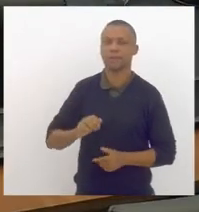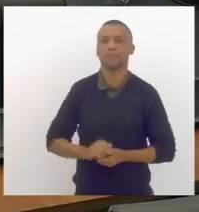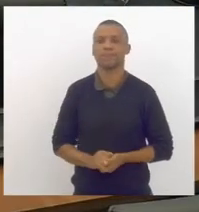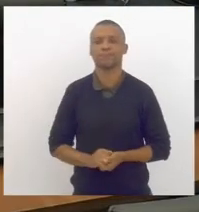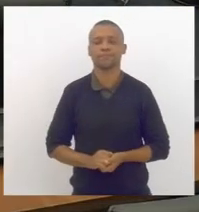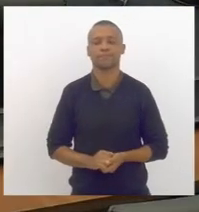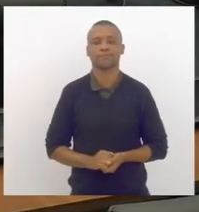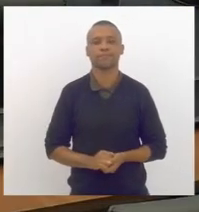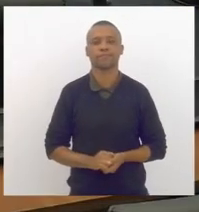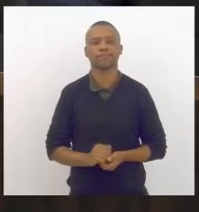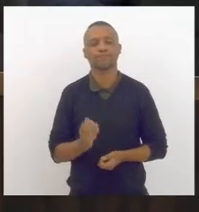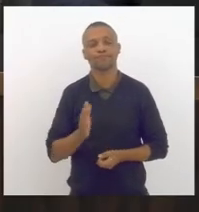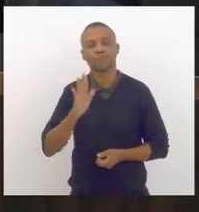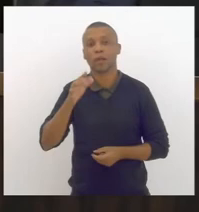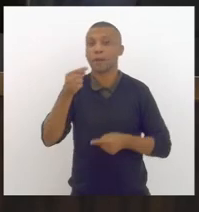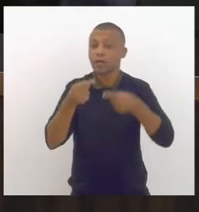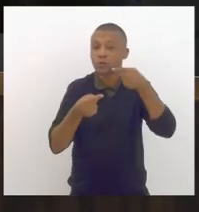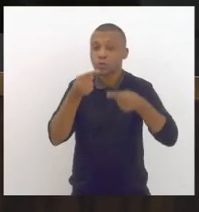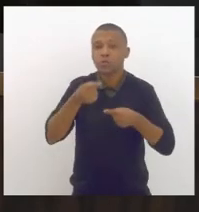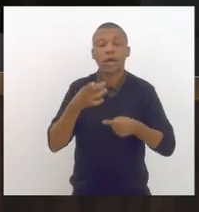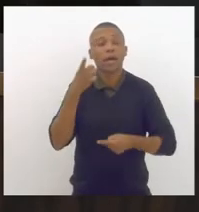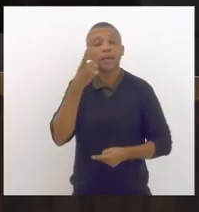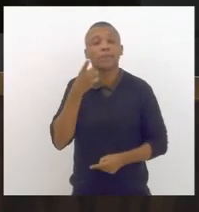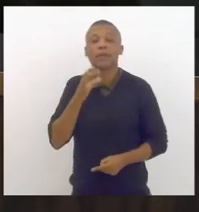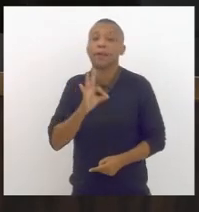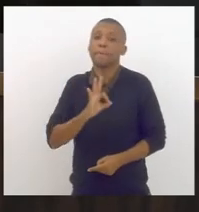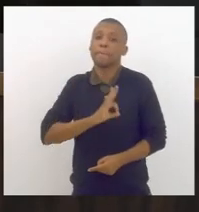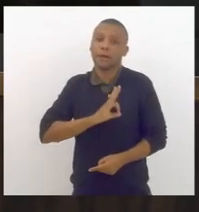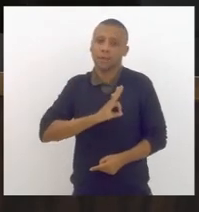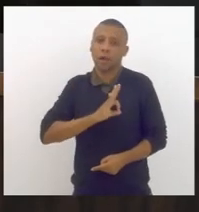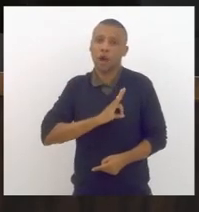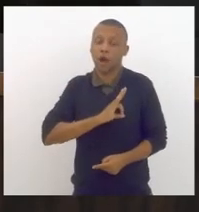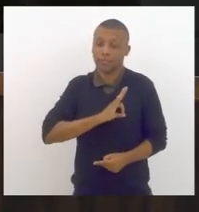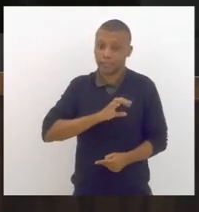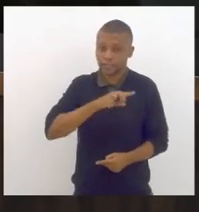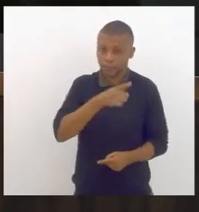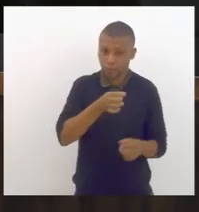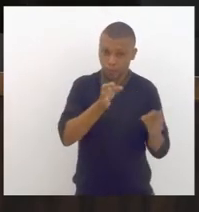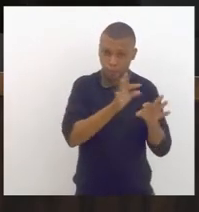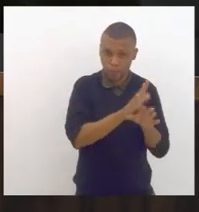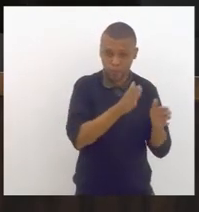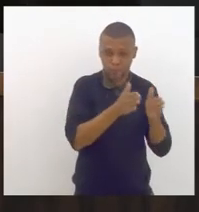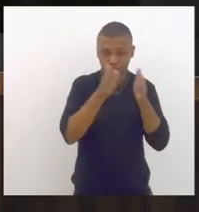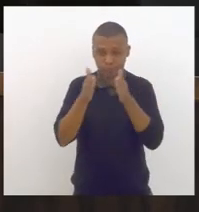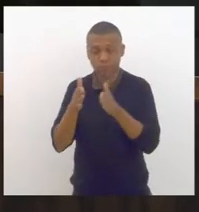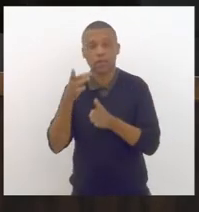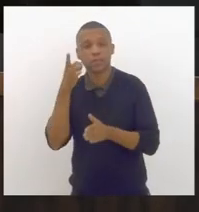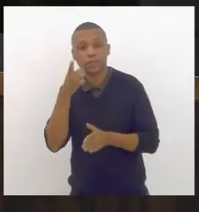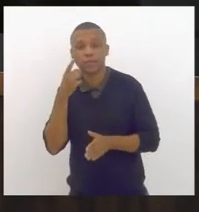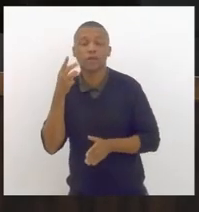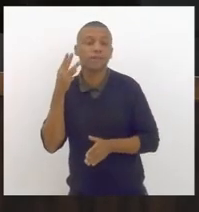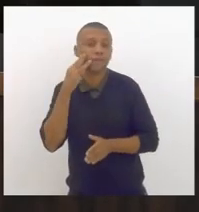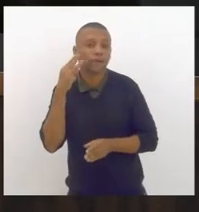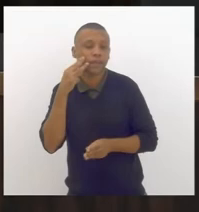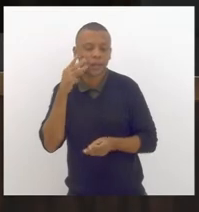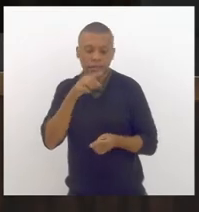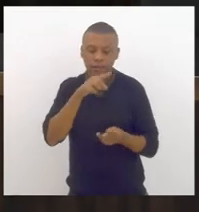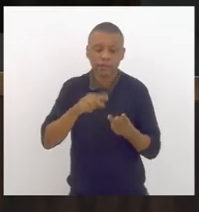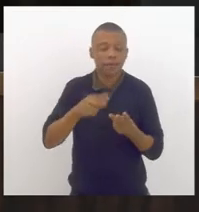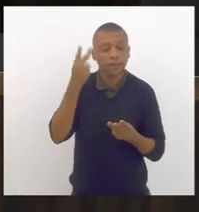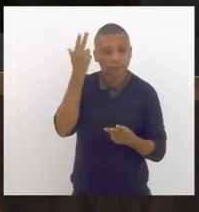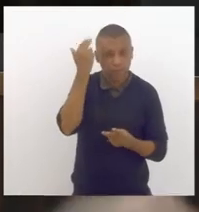É, para discutir, deputada Marta Rocha. Em seguida, deputado Valdeir Carneiro, depois deputado Eliomar